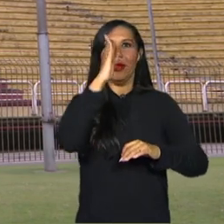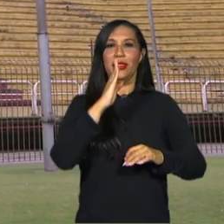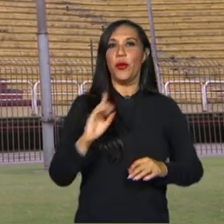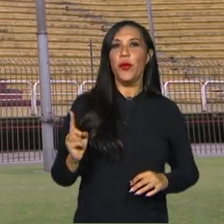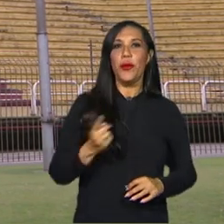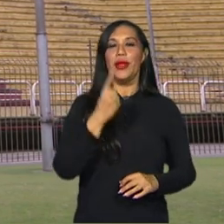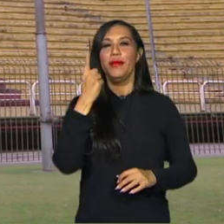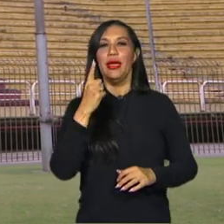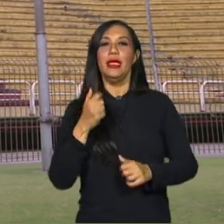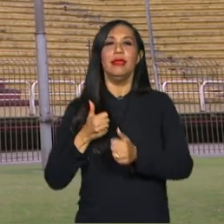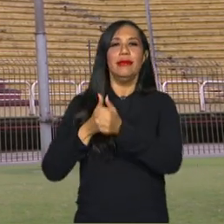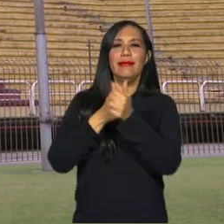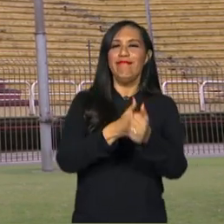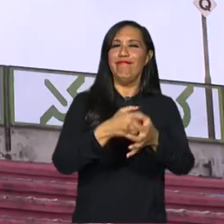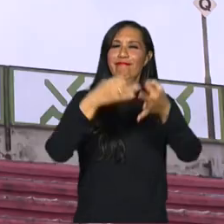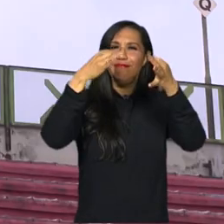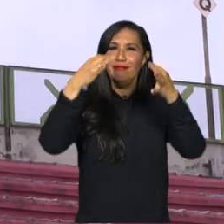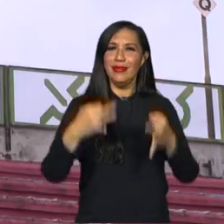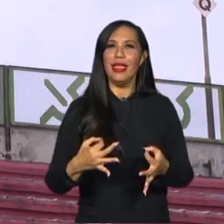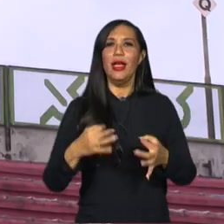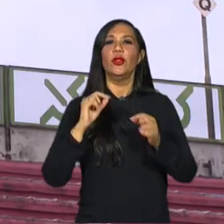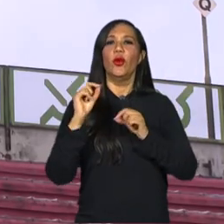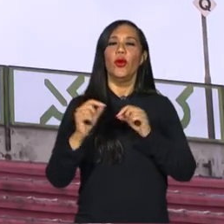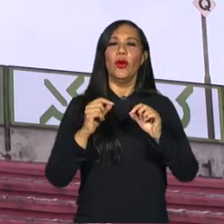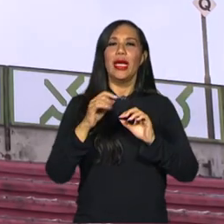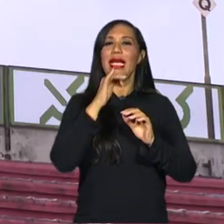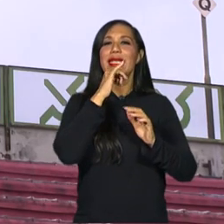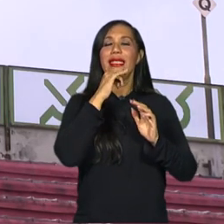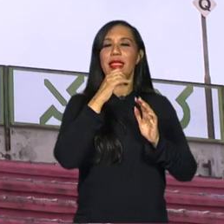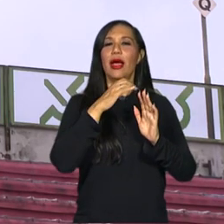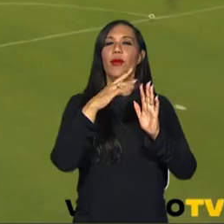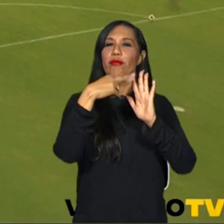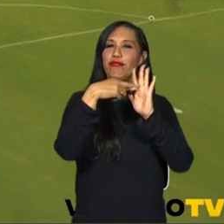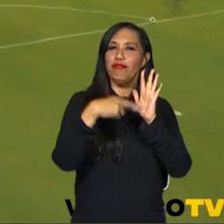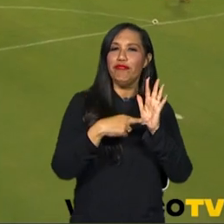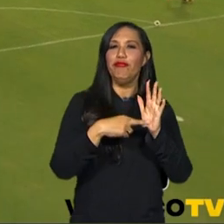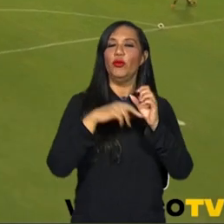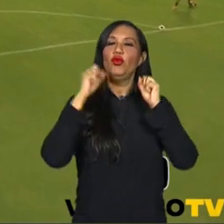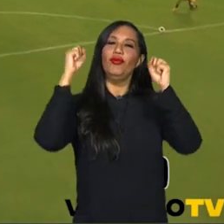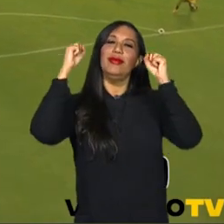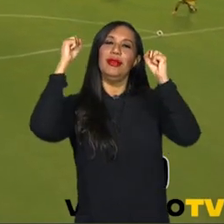a seguir integralmente o Estatuto do Torcedor.